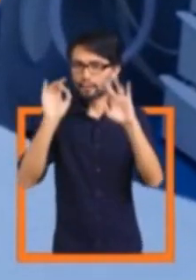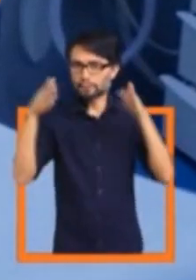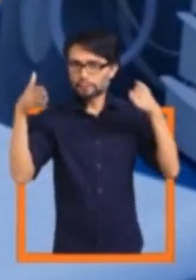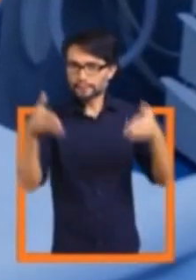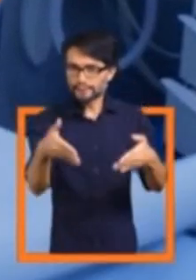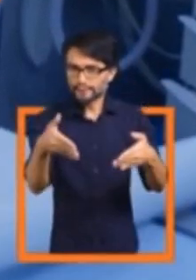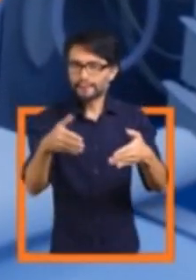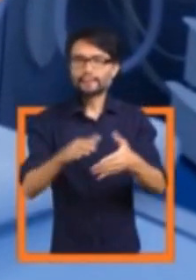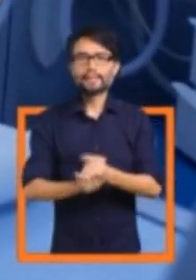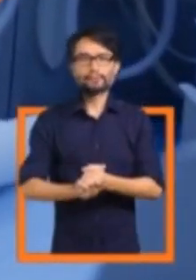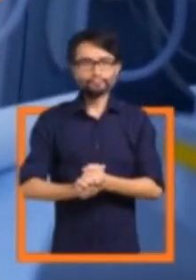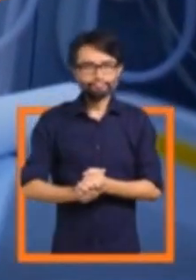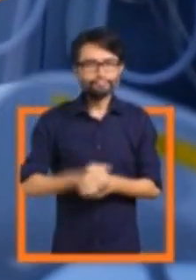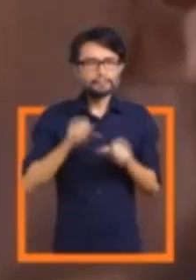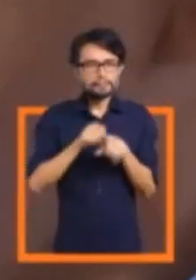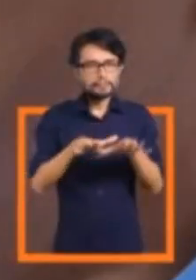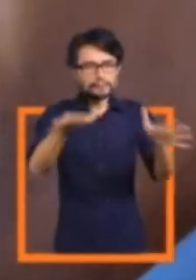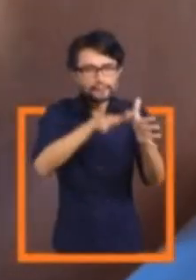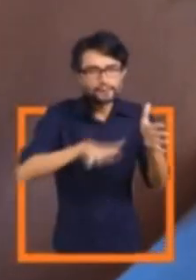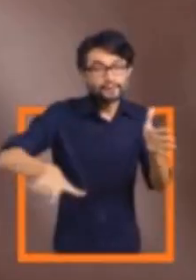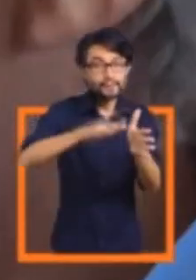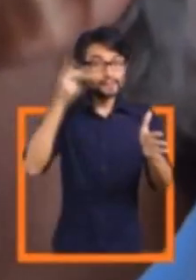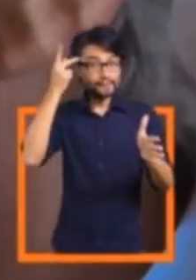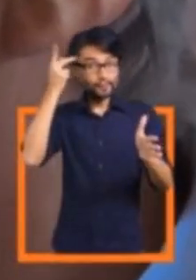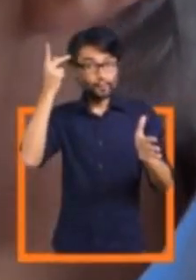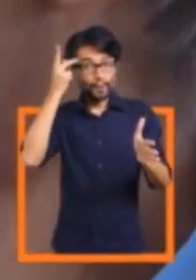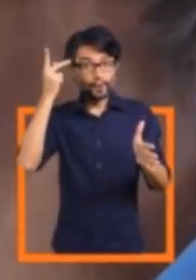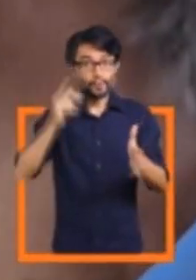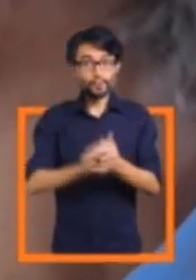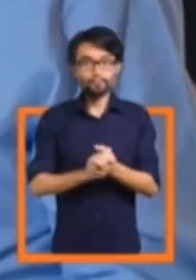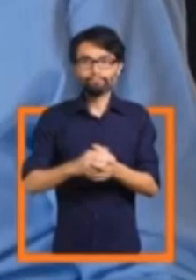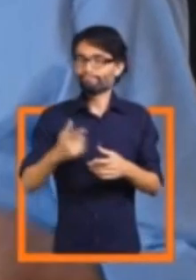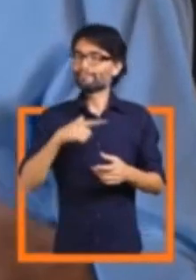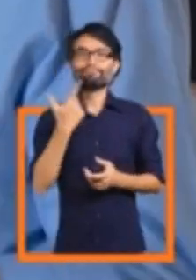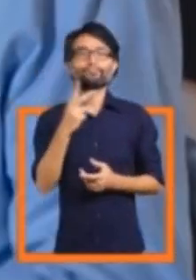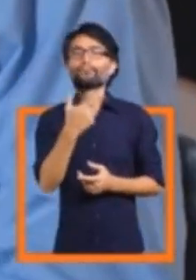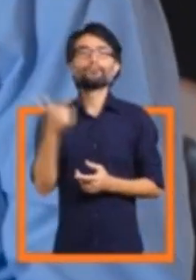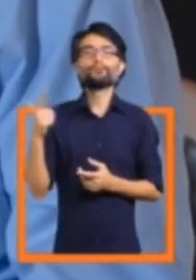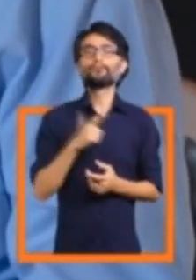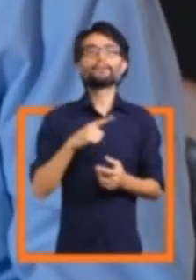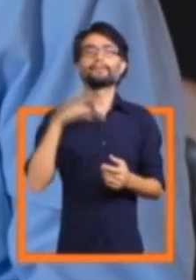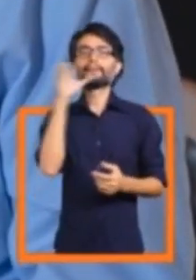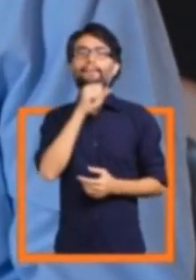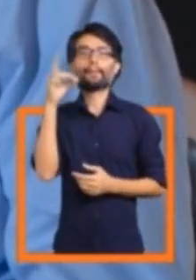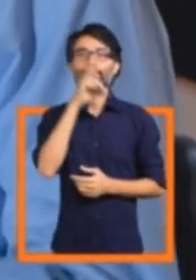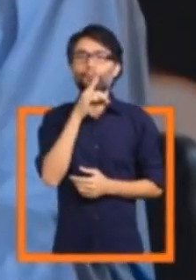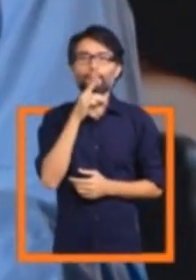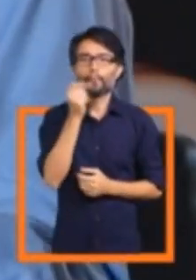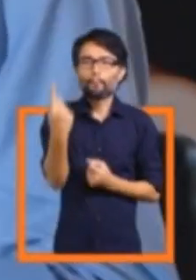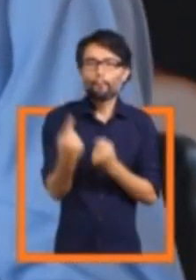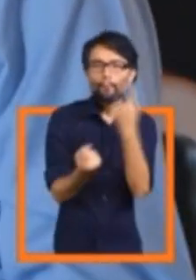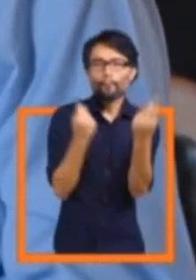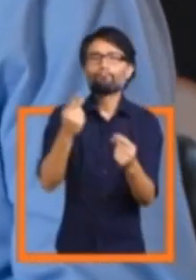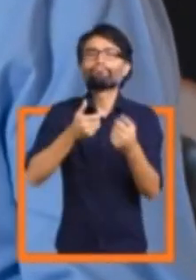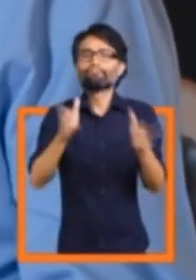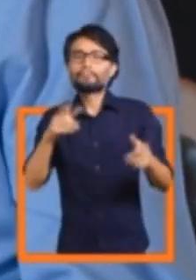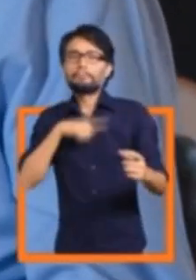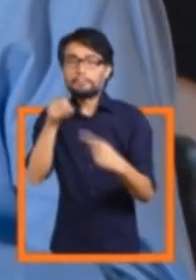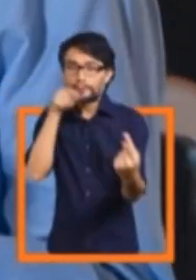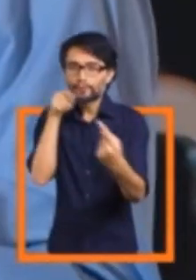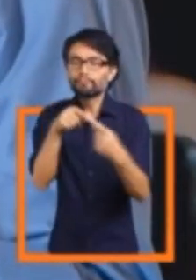anos, ambulatórios médicos de especialidade, espalhados em vários lugares de São Paulo. Eles não abrem ao final de semana. Alguns poucos